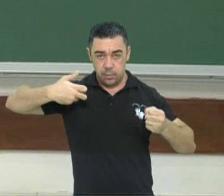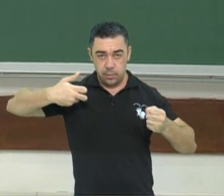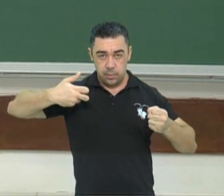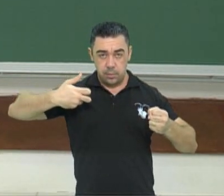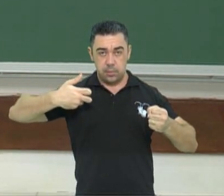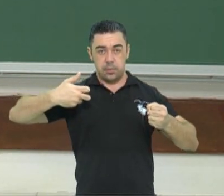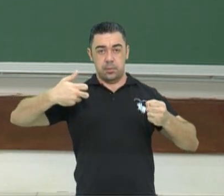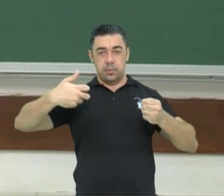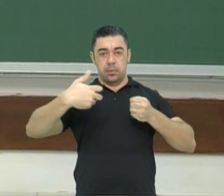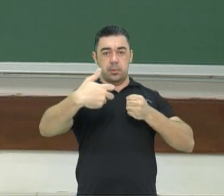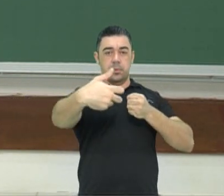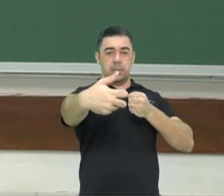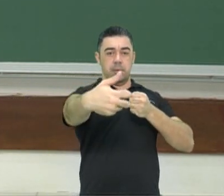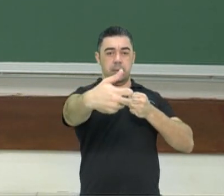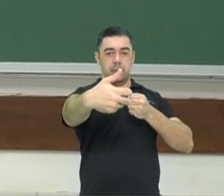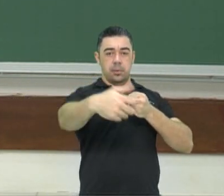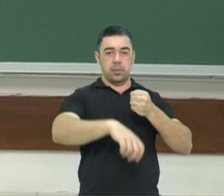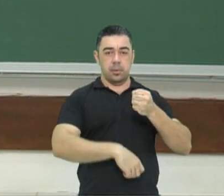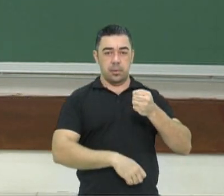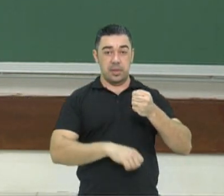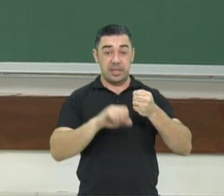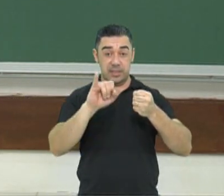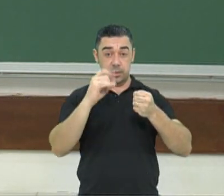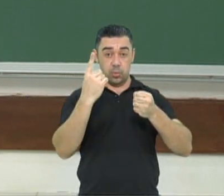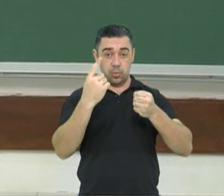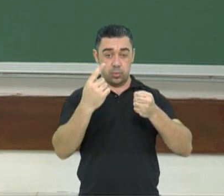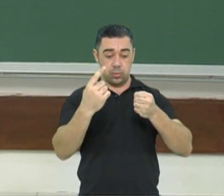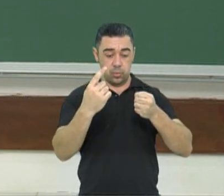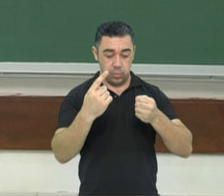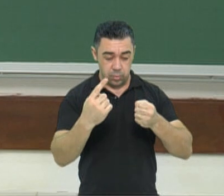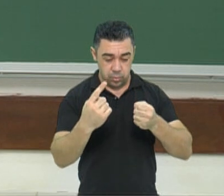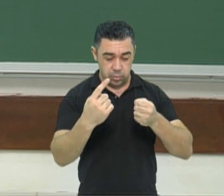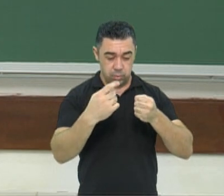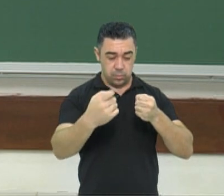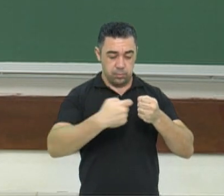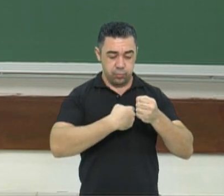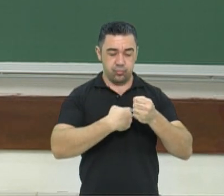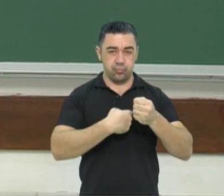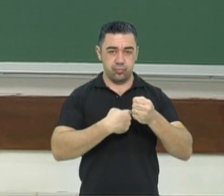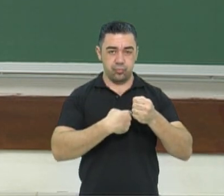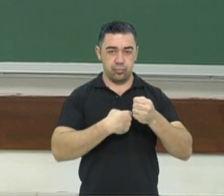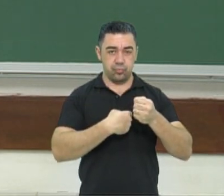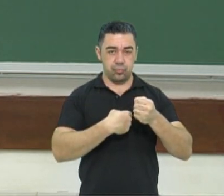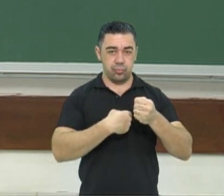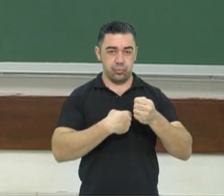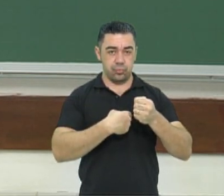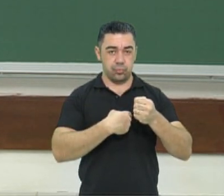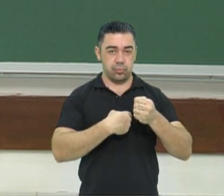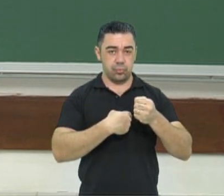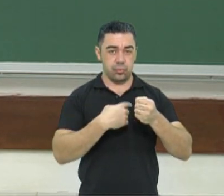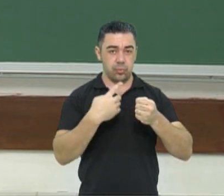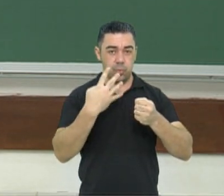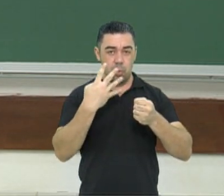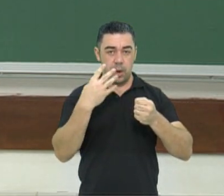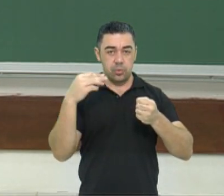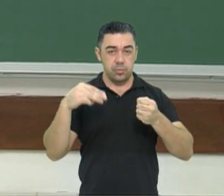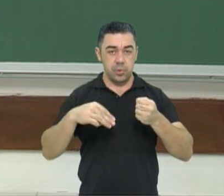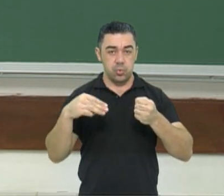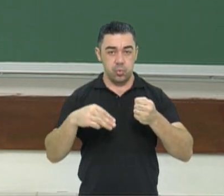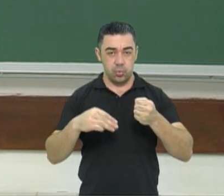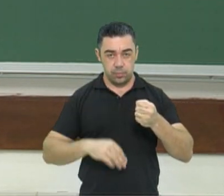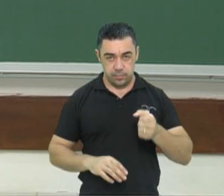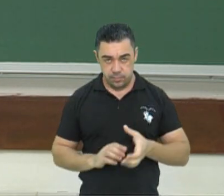inclina para trás. Os dois estão em pêndulo assim. Se um fizer assim, o outro soltar, a flecha entra no coração dela. Eles ficam 4 minutos dessa